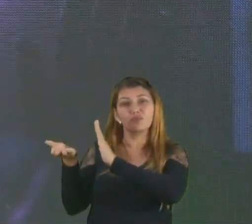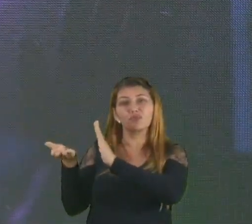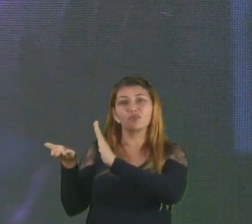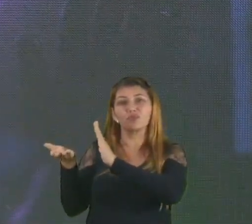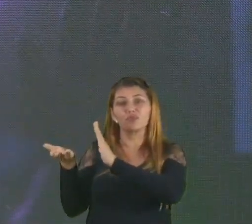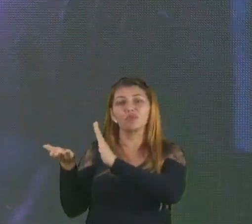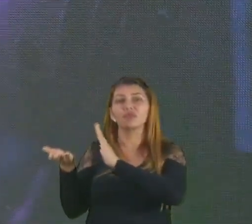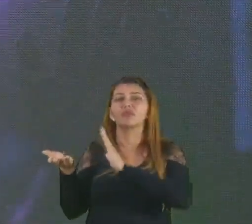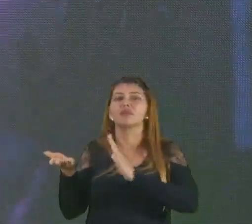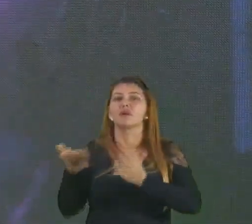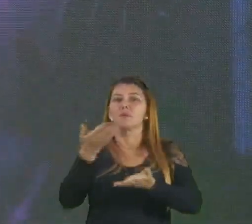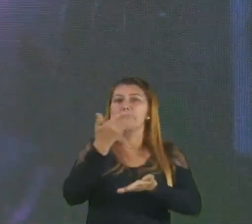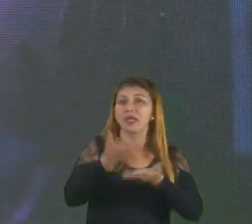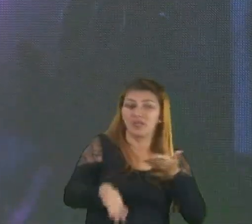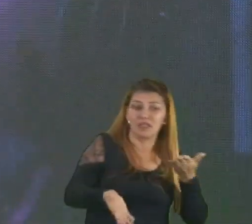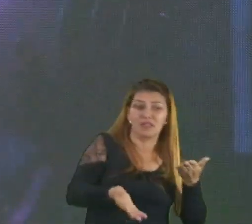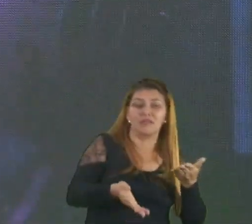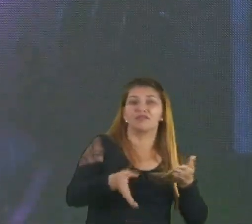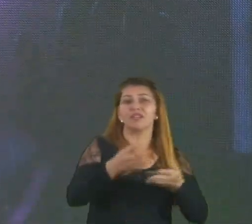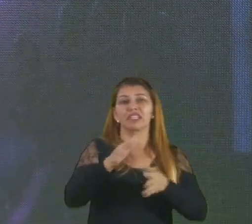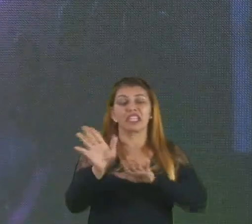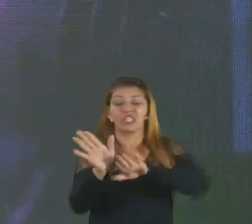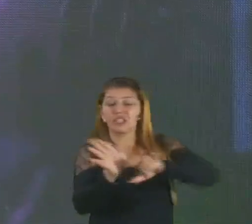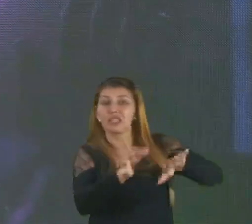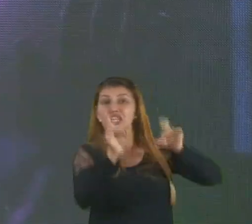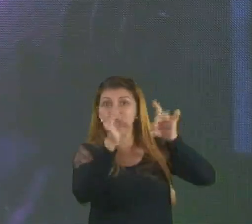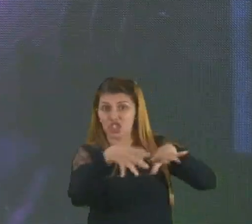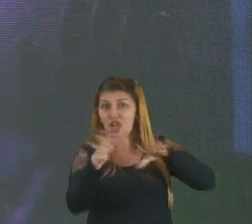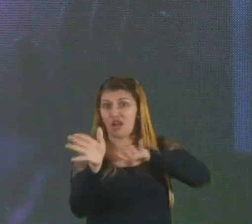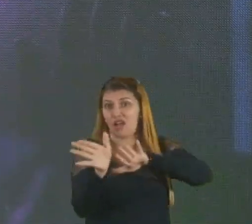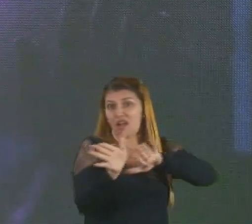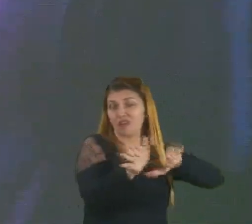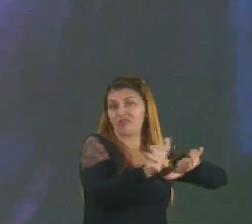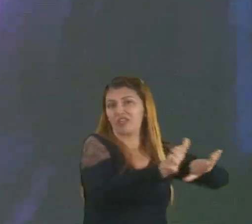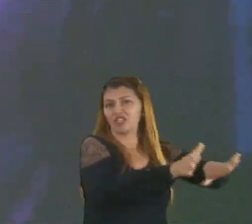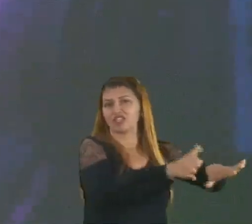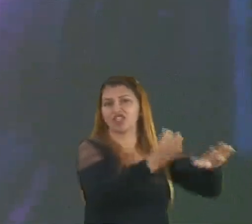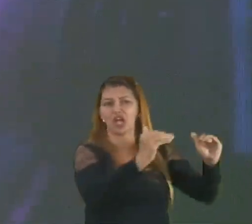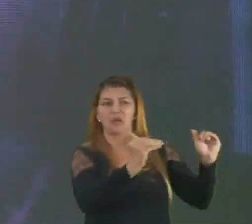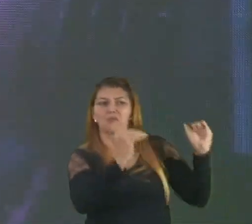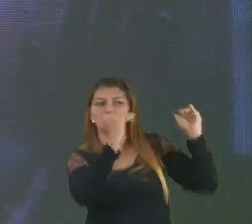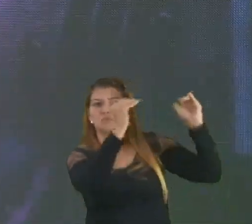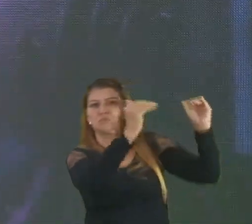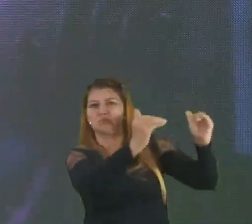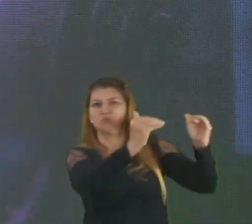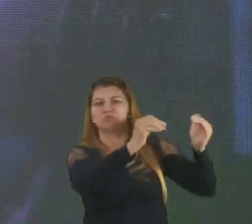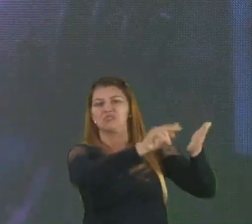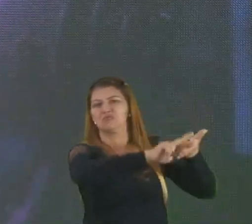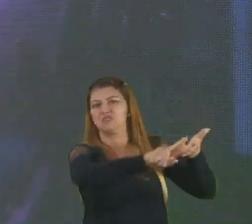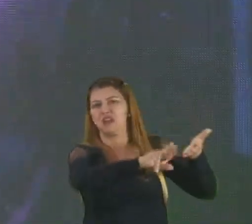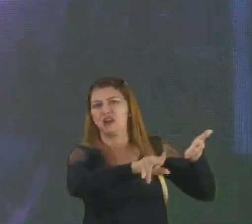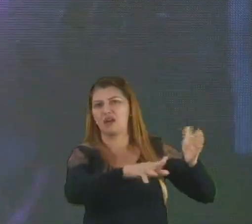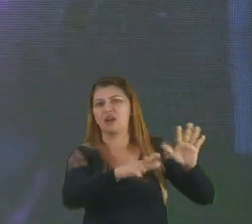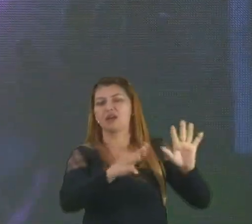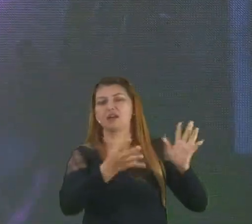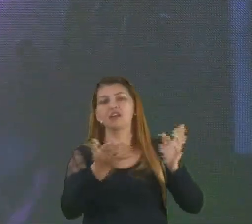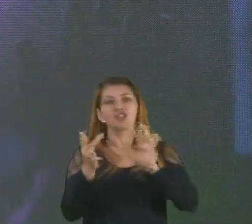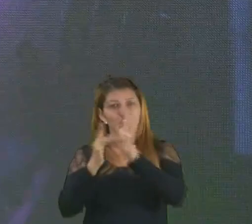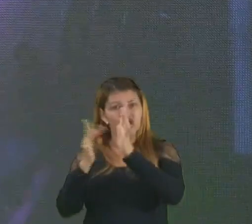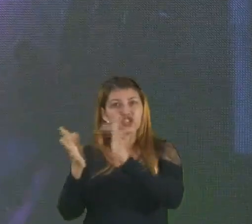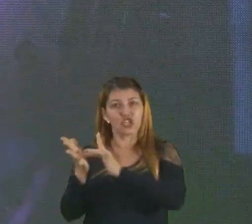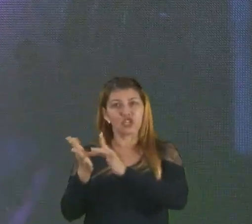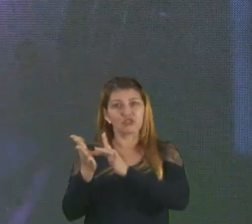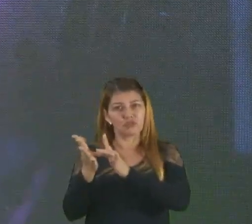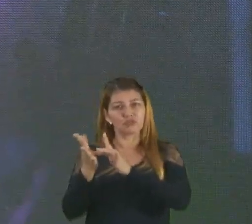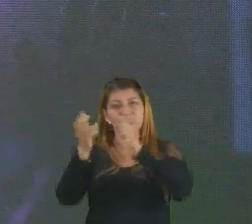coisas, pessoas, posição, status, etc. Jesus disse: pois